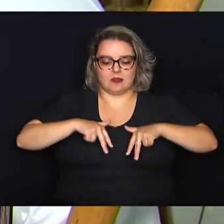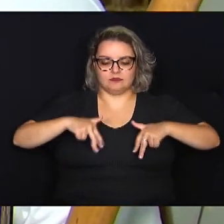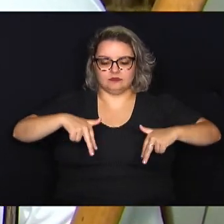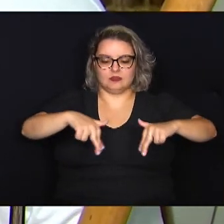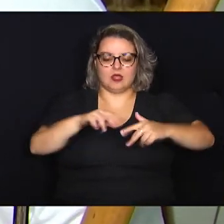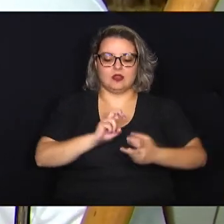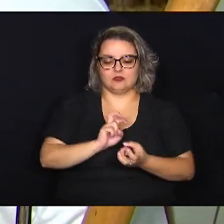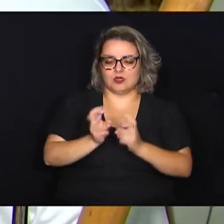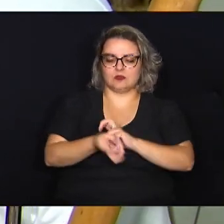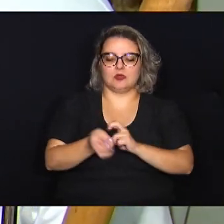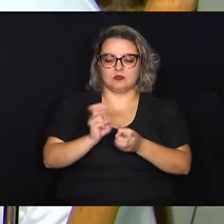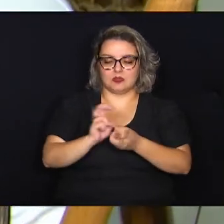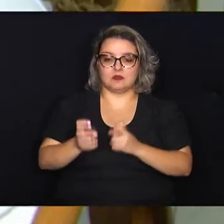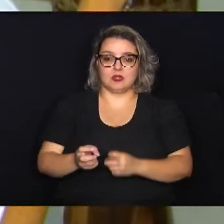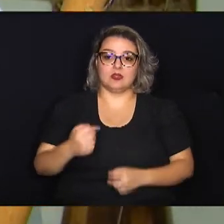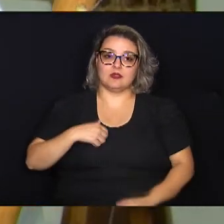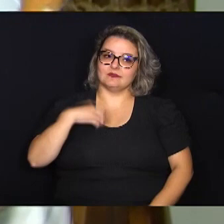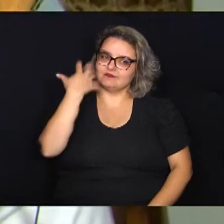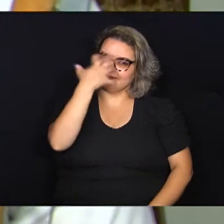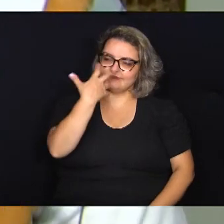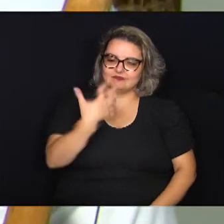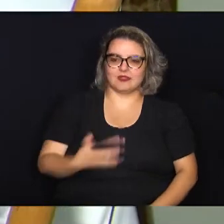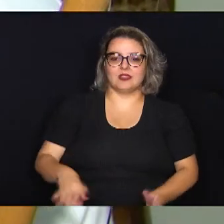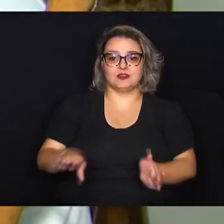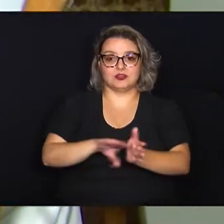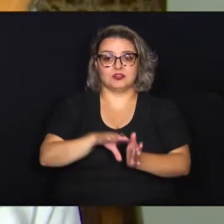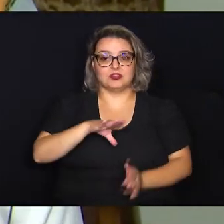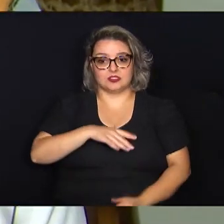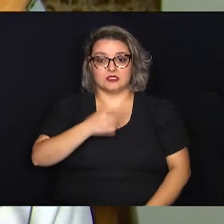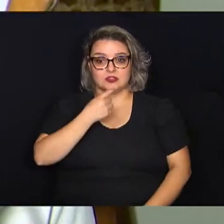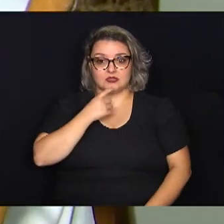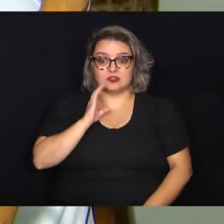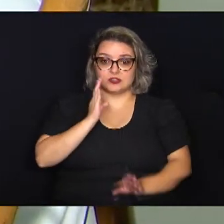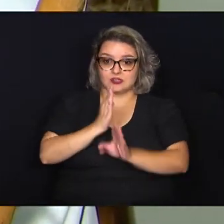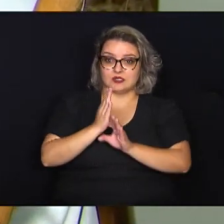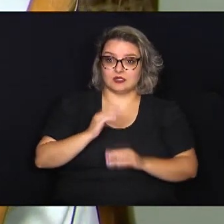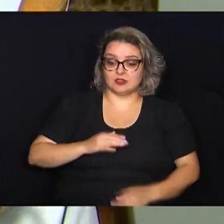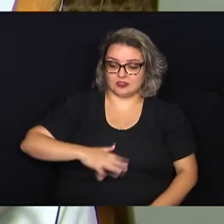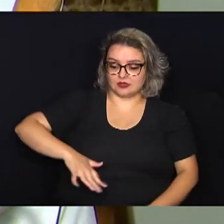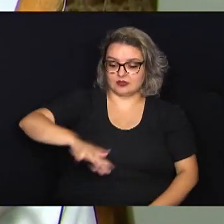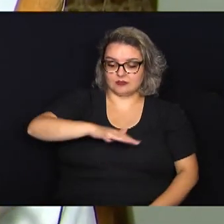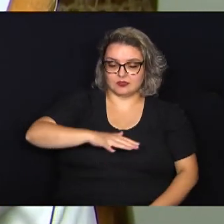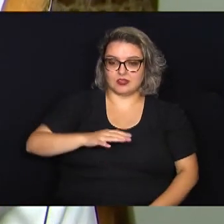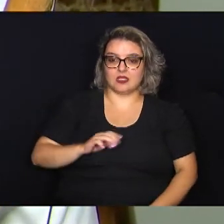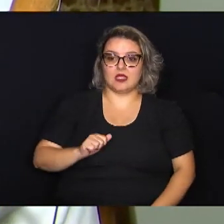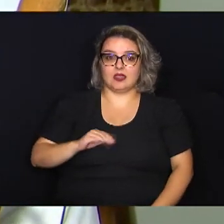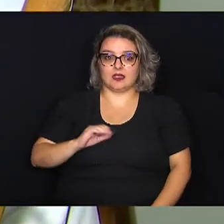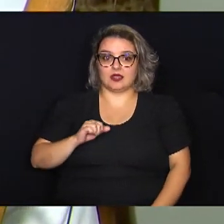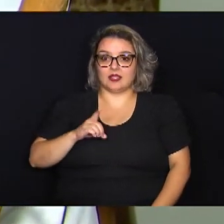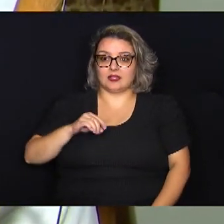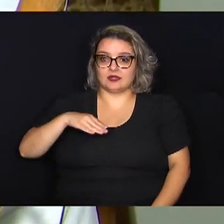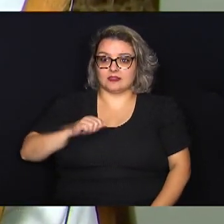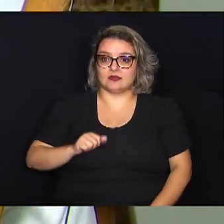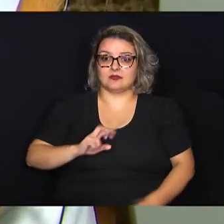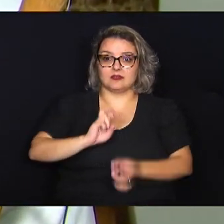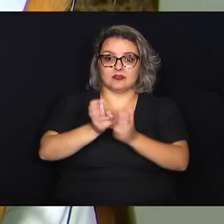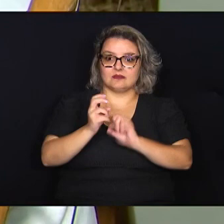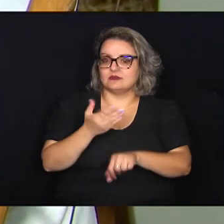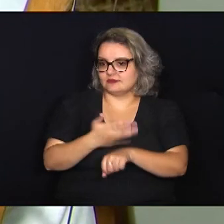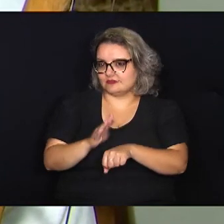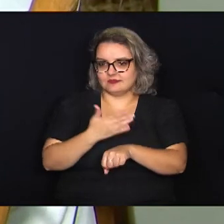em Campinas, né? Eu já achei uma academia de capoeira e comecei a praticar capoeira e